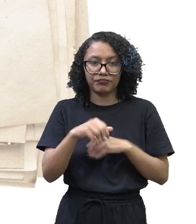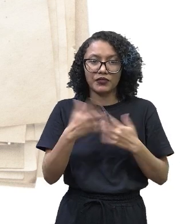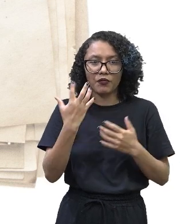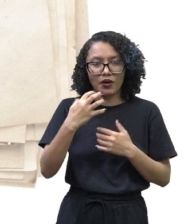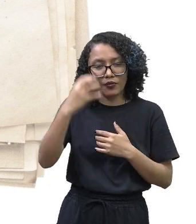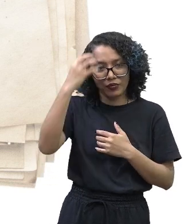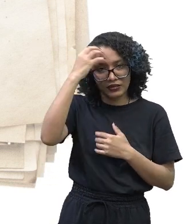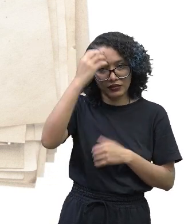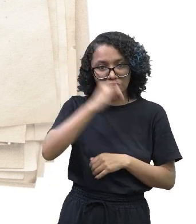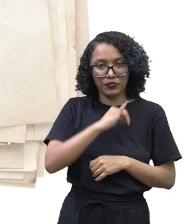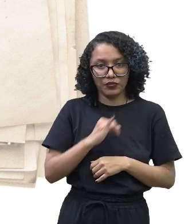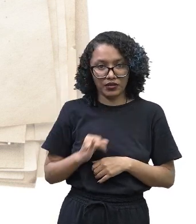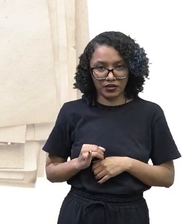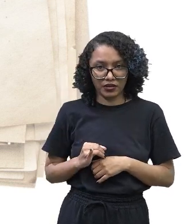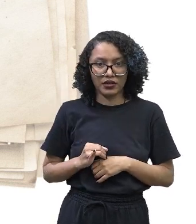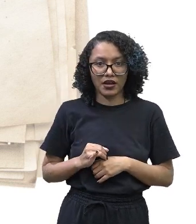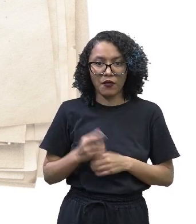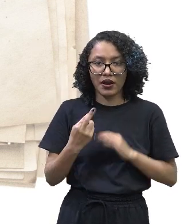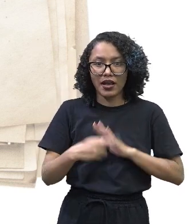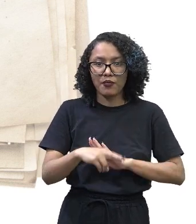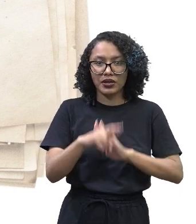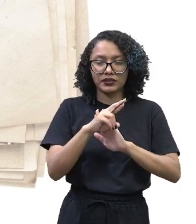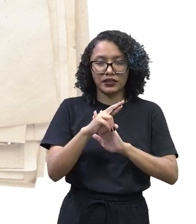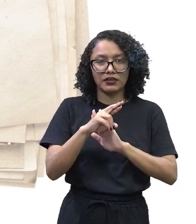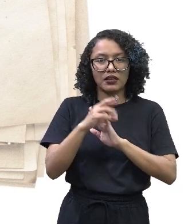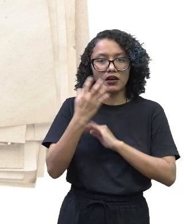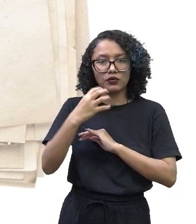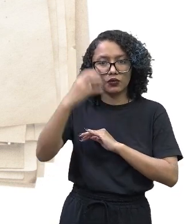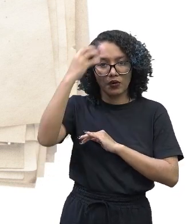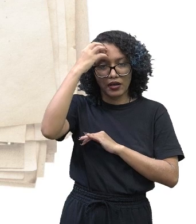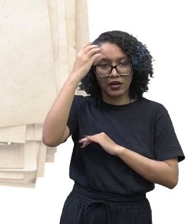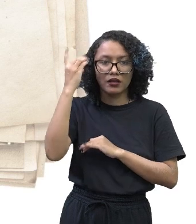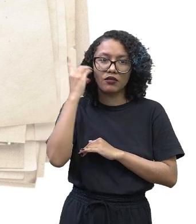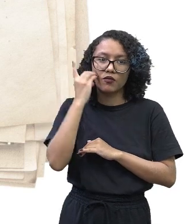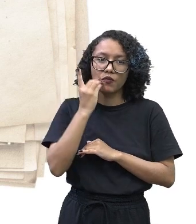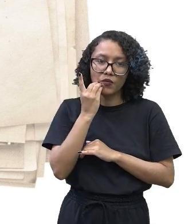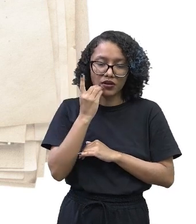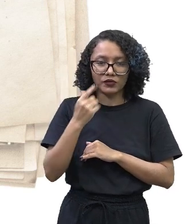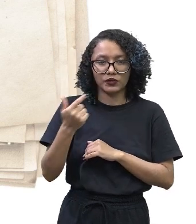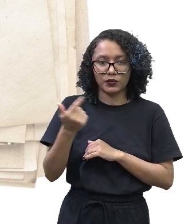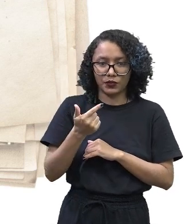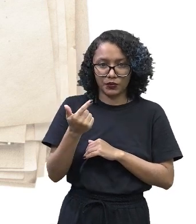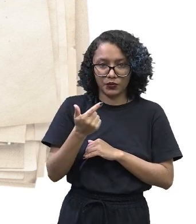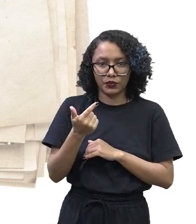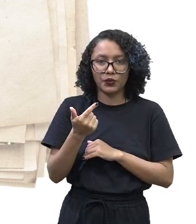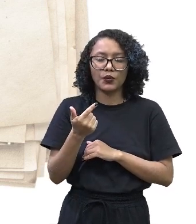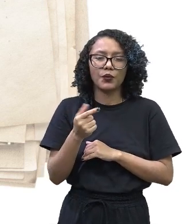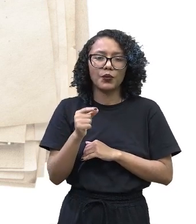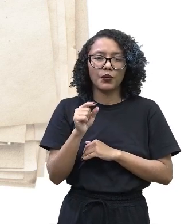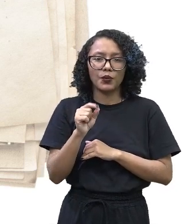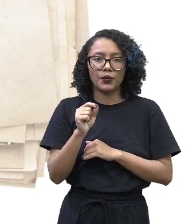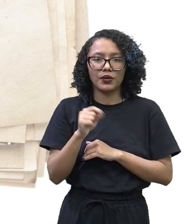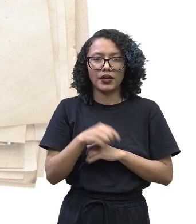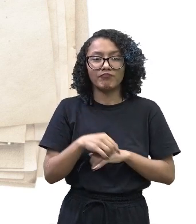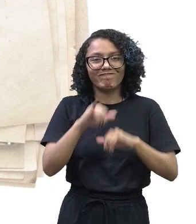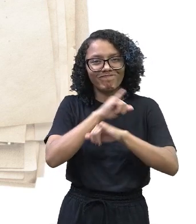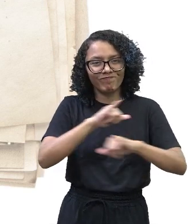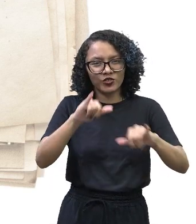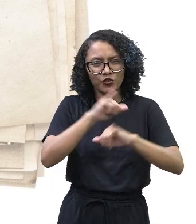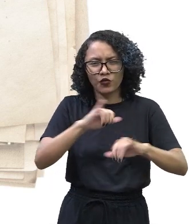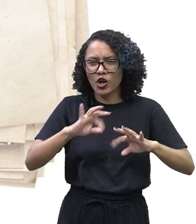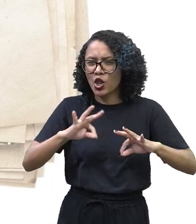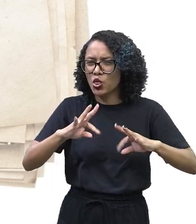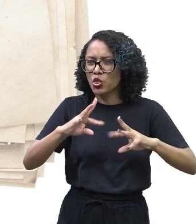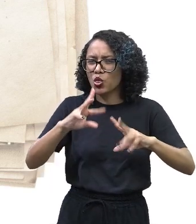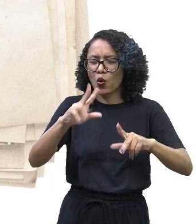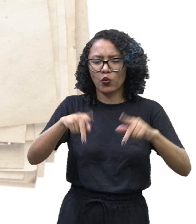imperial regente, em nome de Sua Majestade o Imperador, o Senhor Dom Pedro II, faz saber a todos os